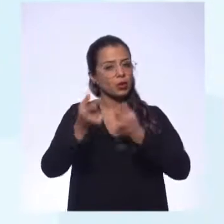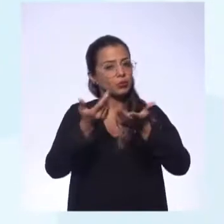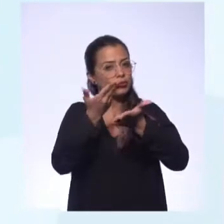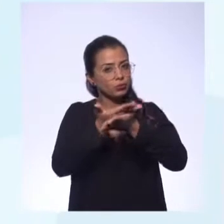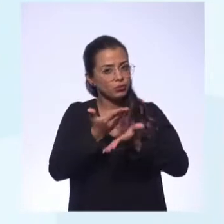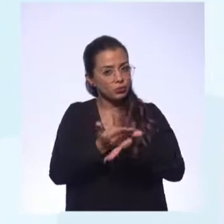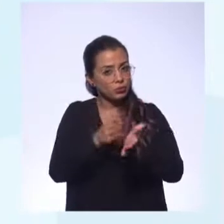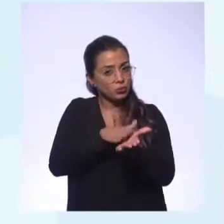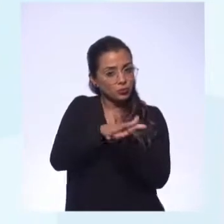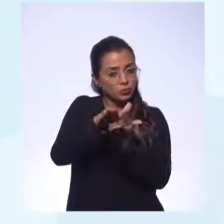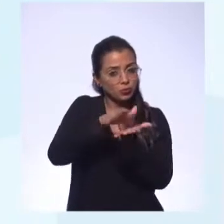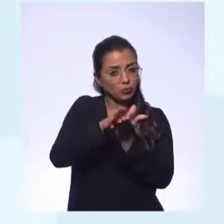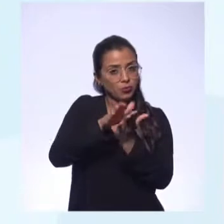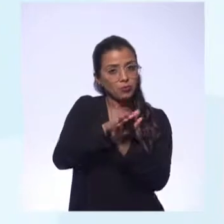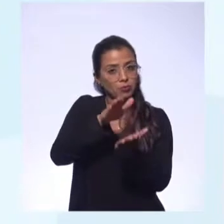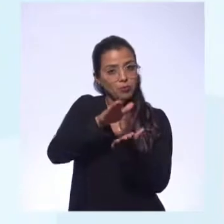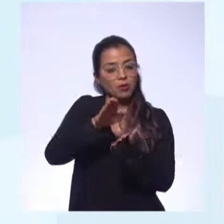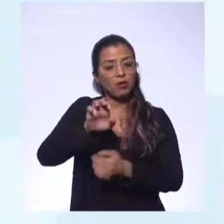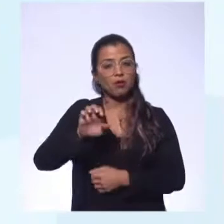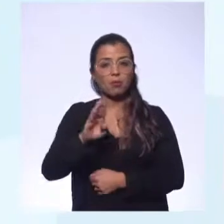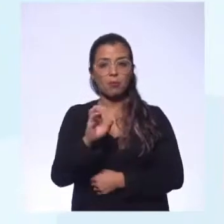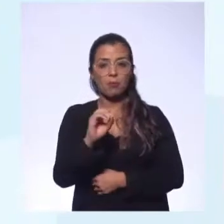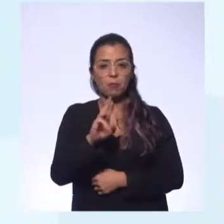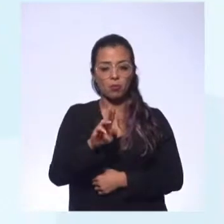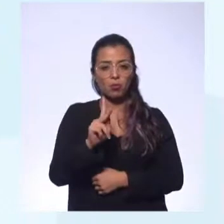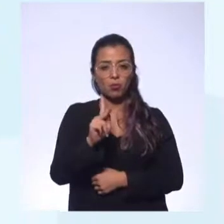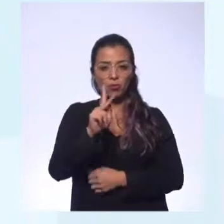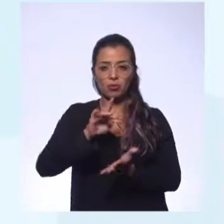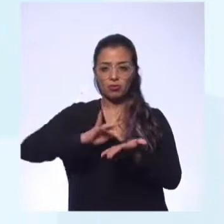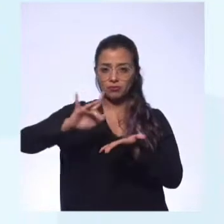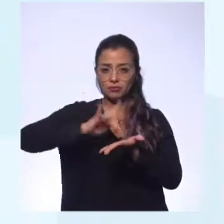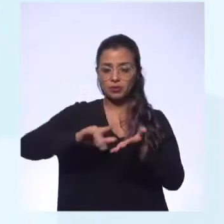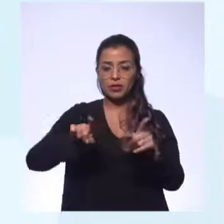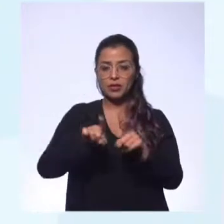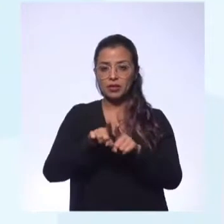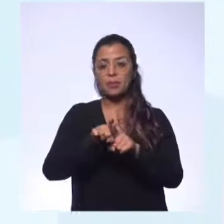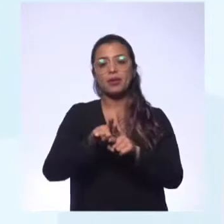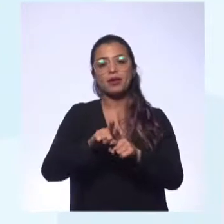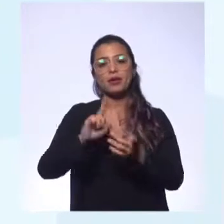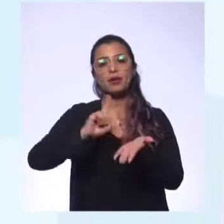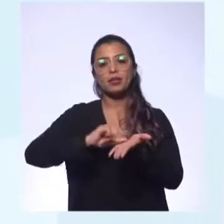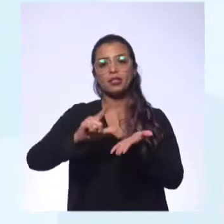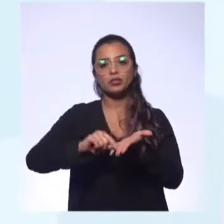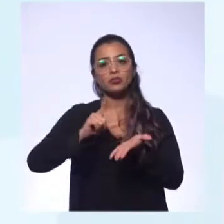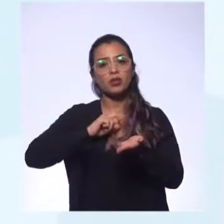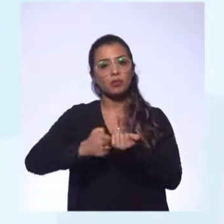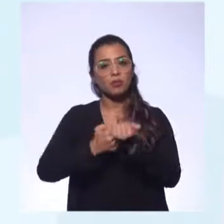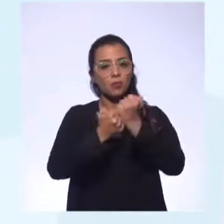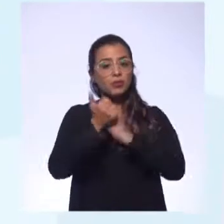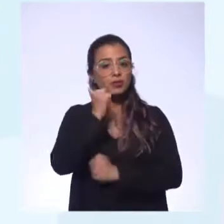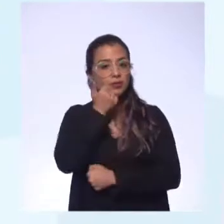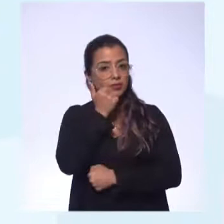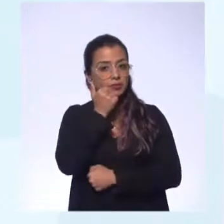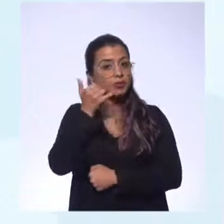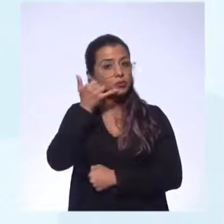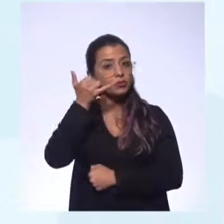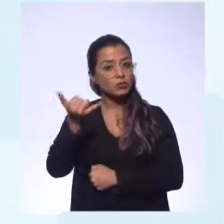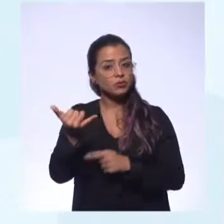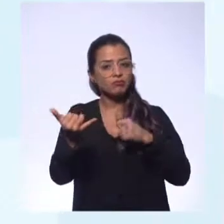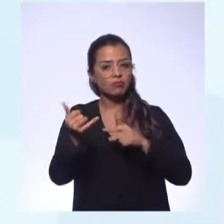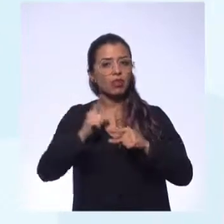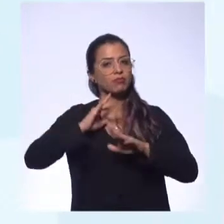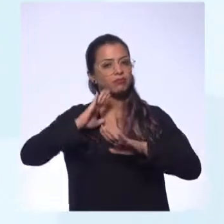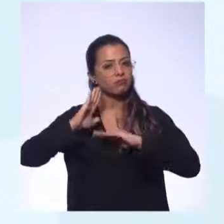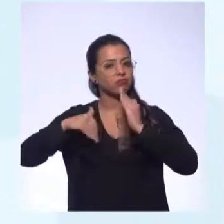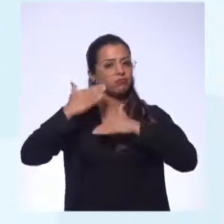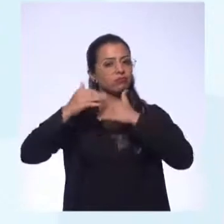impressos, e-books e artigos científicos que foram relevantes para a constituição da pesquisa. O smartphone sofreu transformações